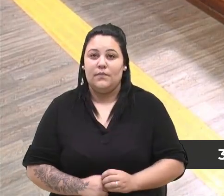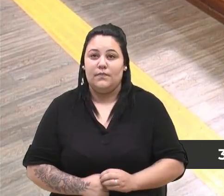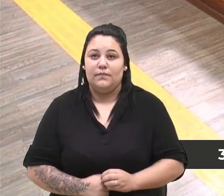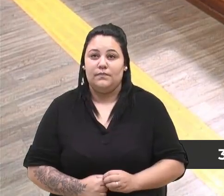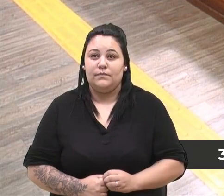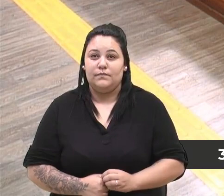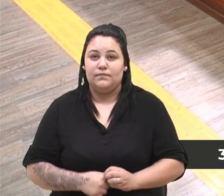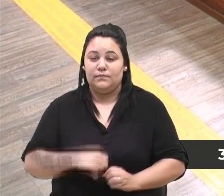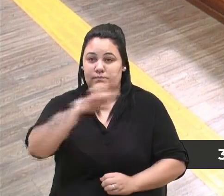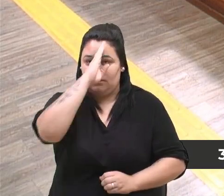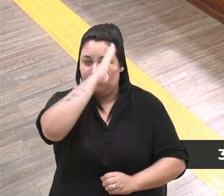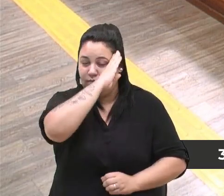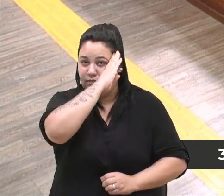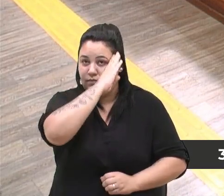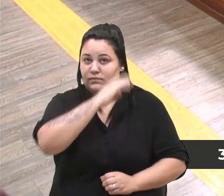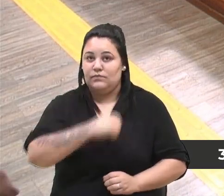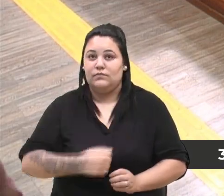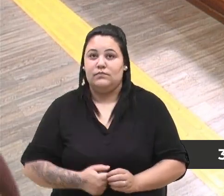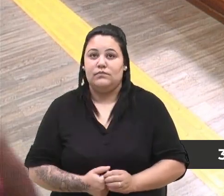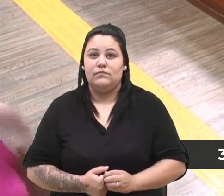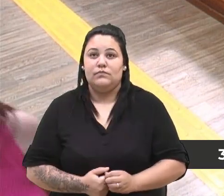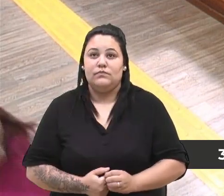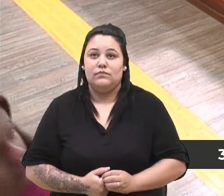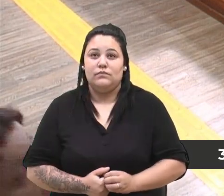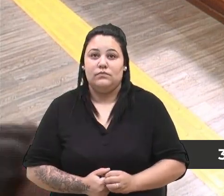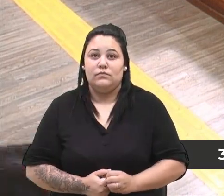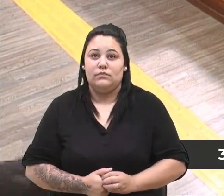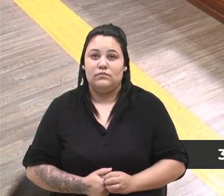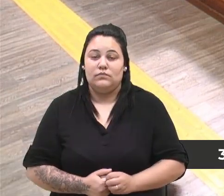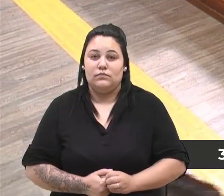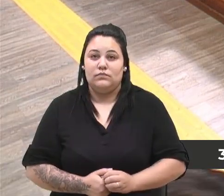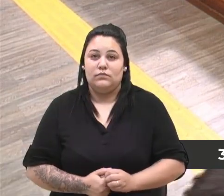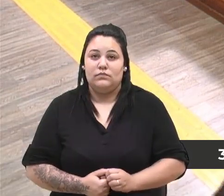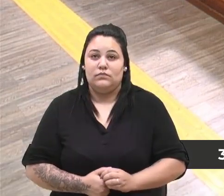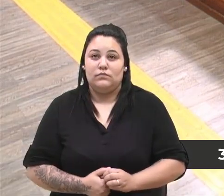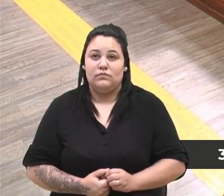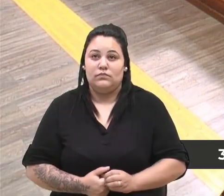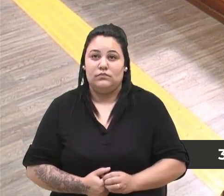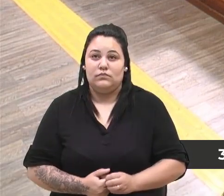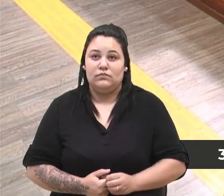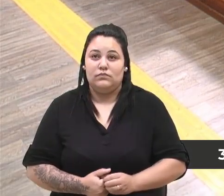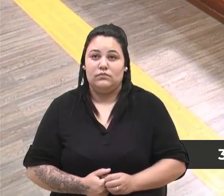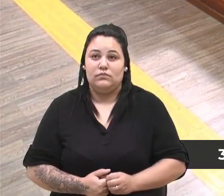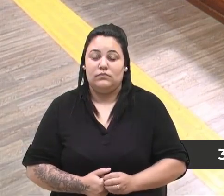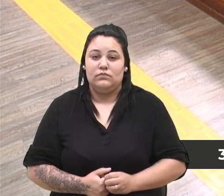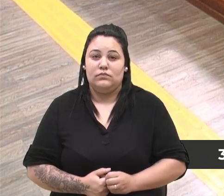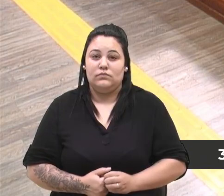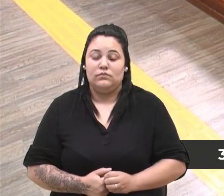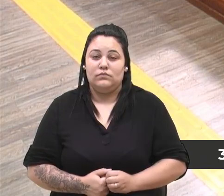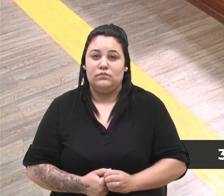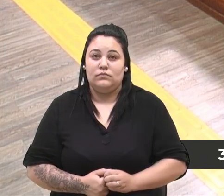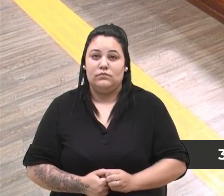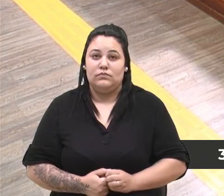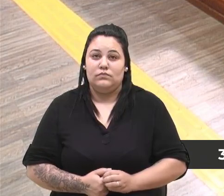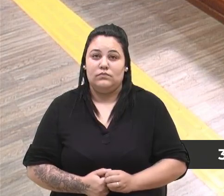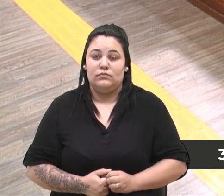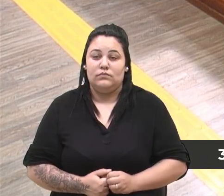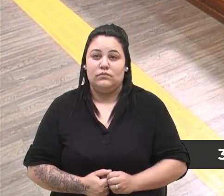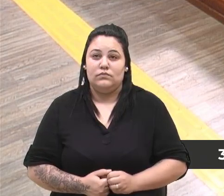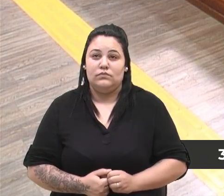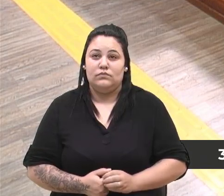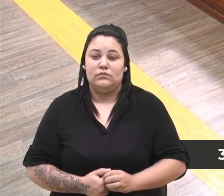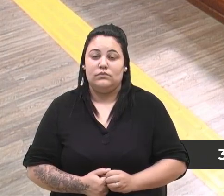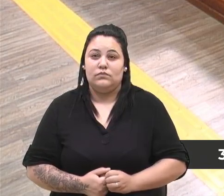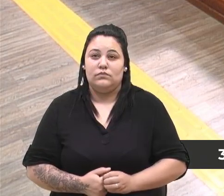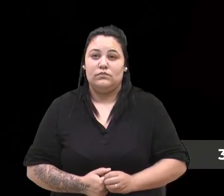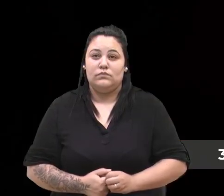Adriano Bressan na tribuna. Aqui é o vereador Bressan e hoje estamos aqui. Segura o vídeo. Senhor presidente, toca o vídeo.